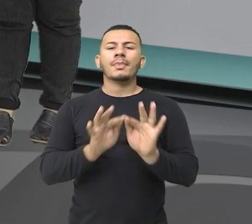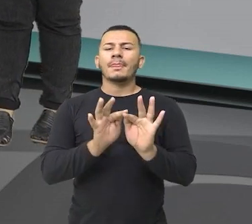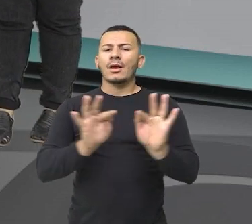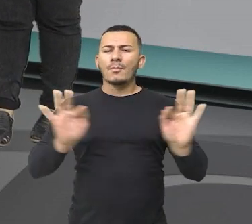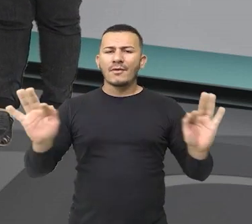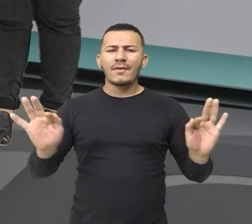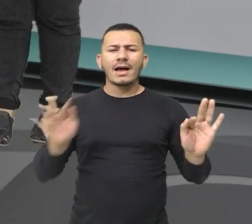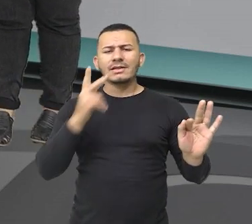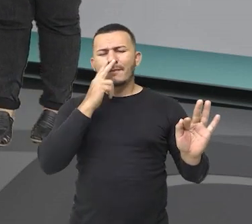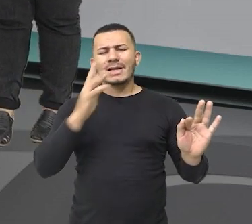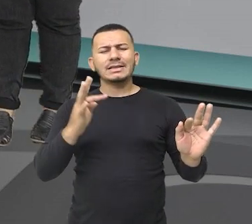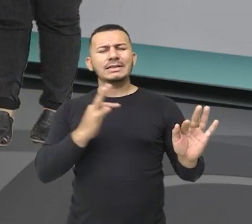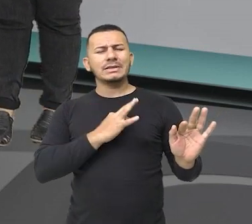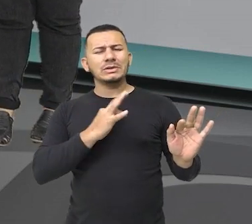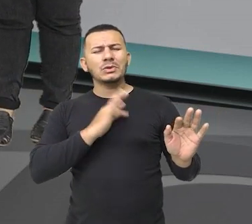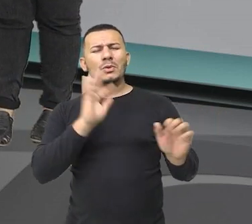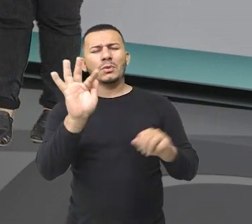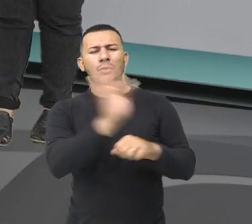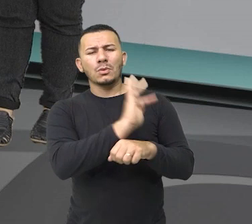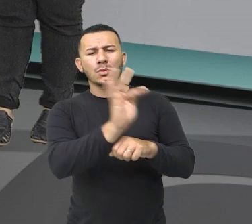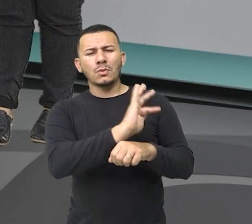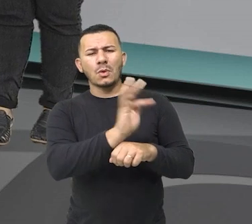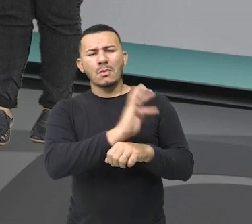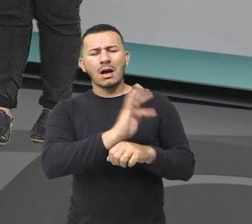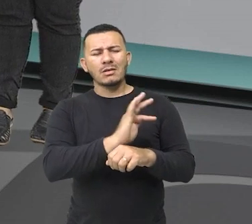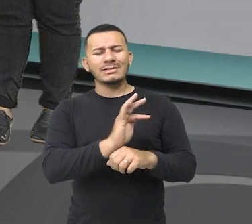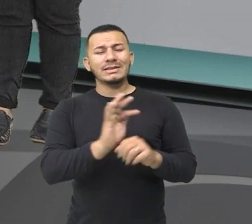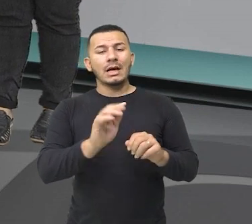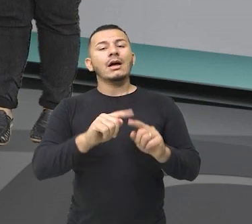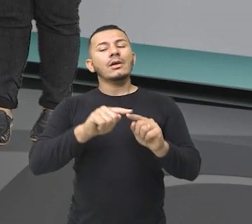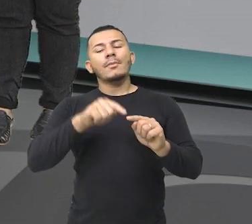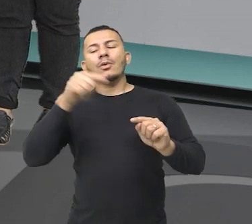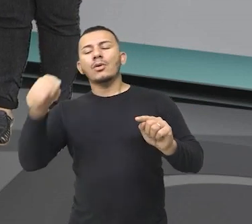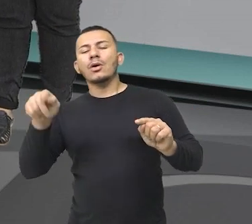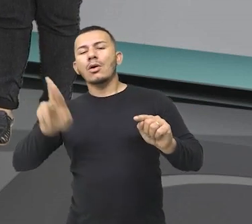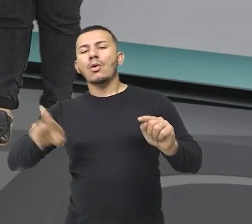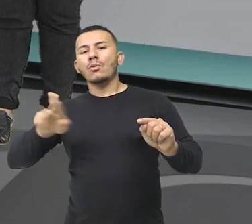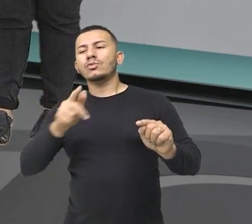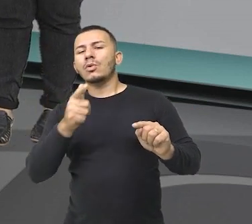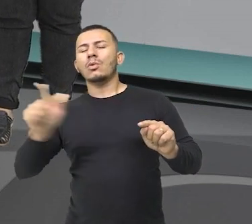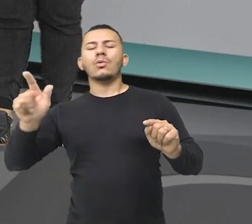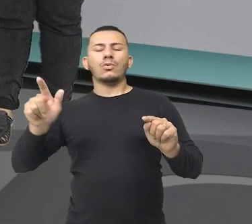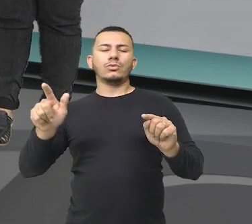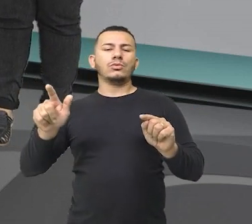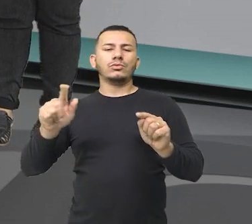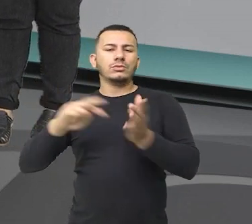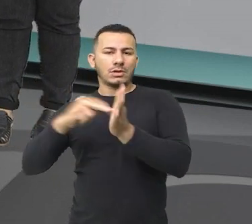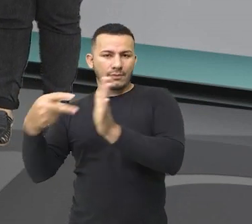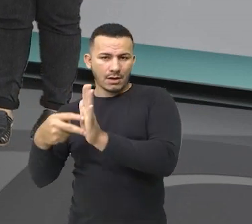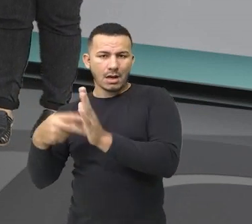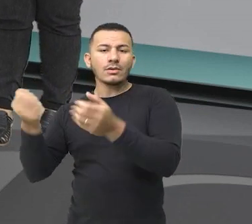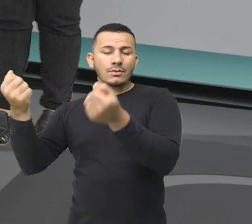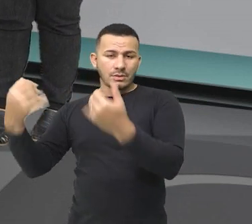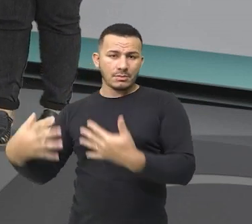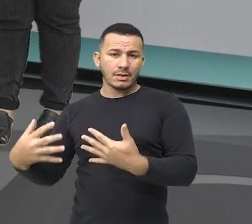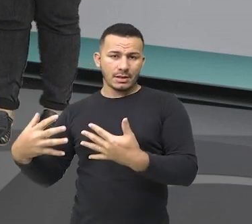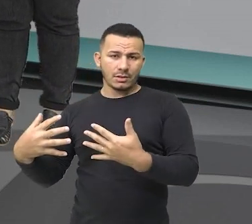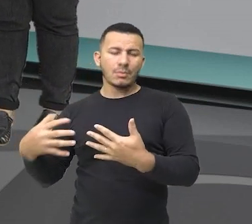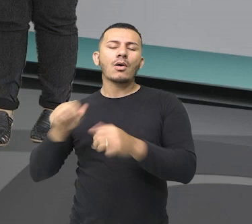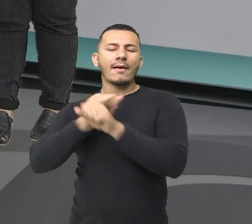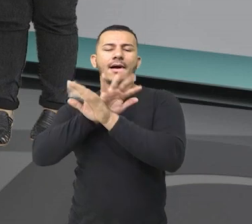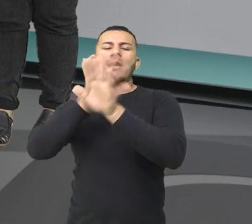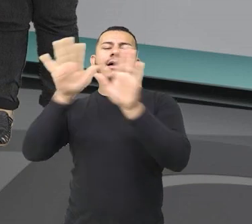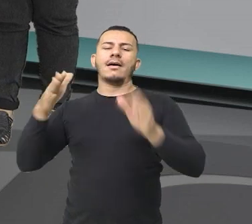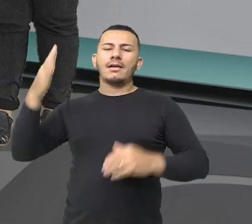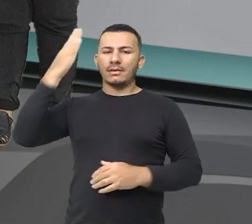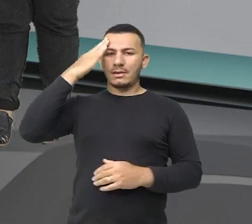muito técnica e aí logo na sequência eu uso a expressão dito de outro modo e explico. Vou utilizar para